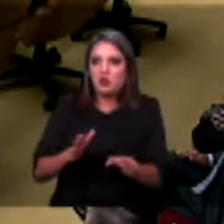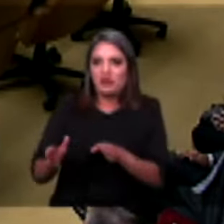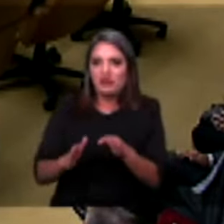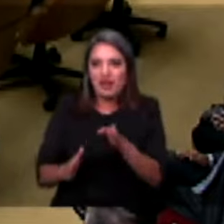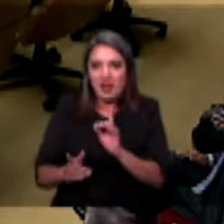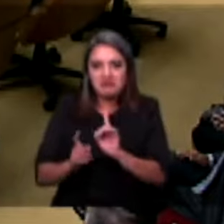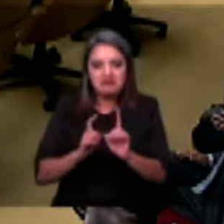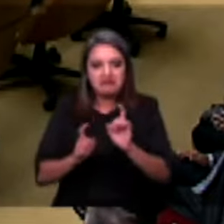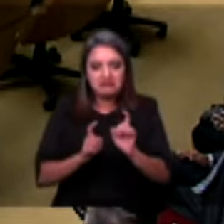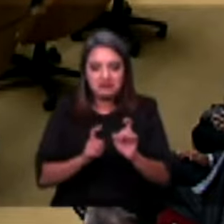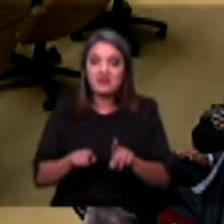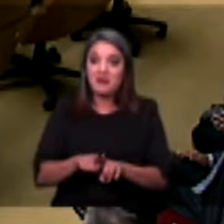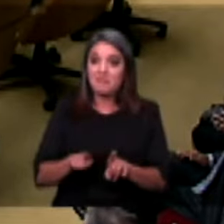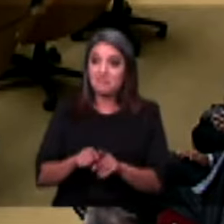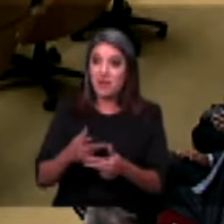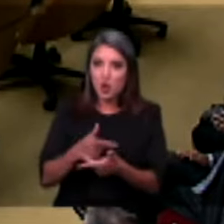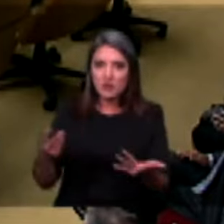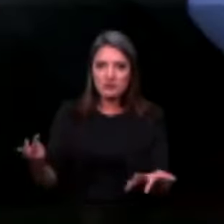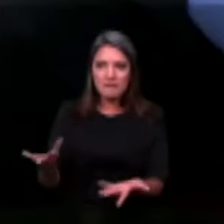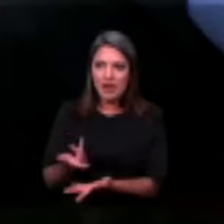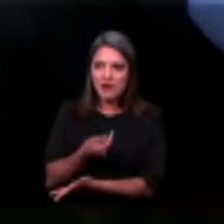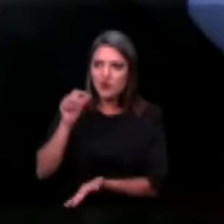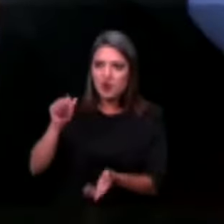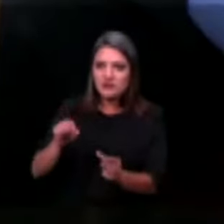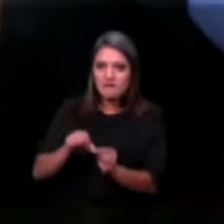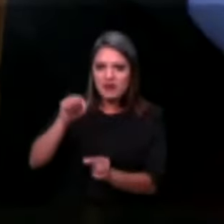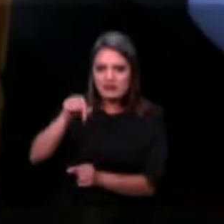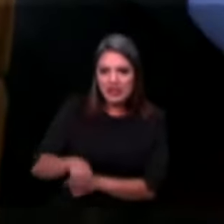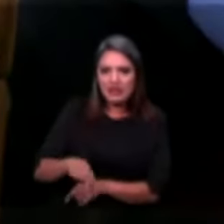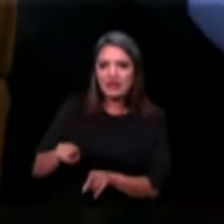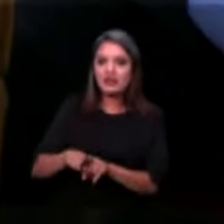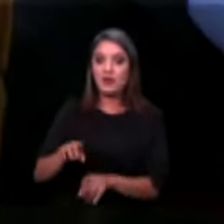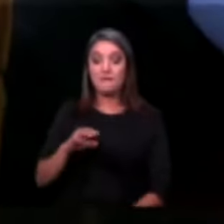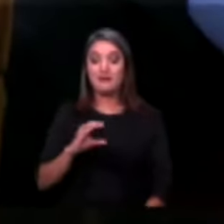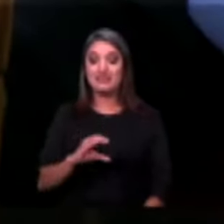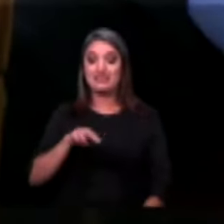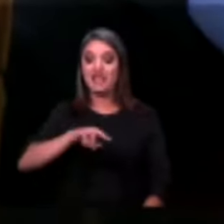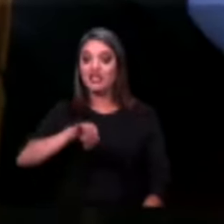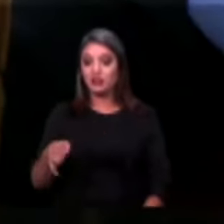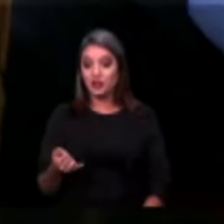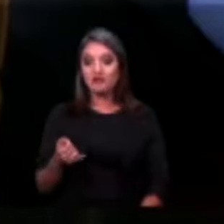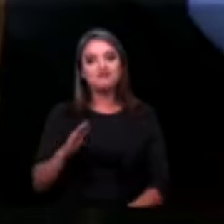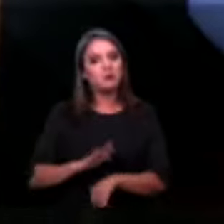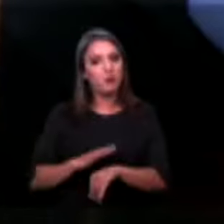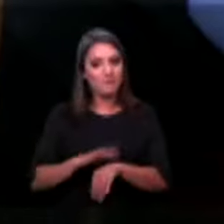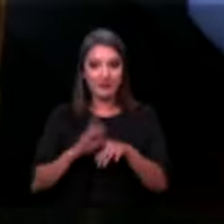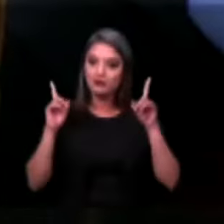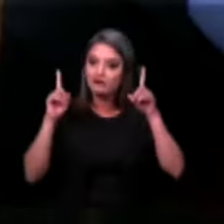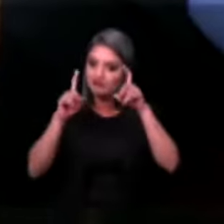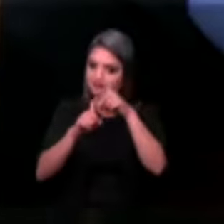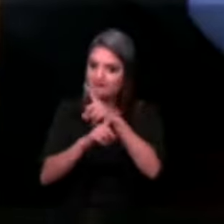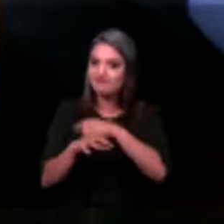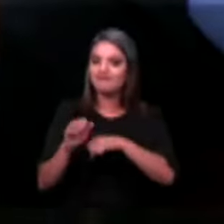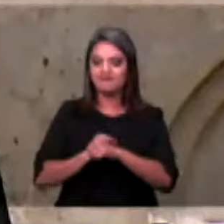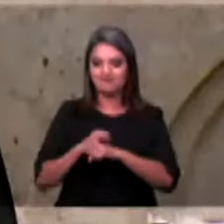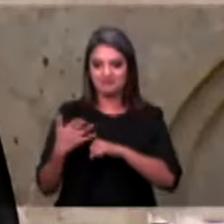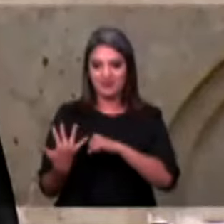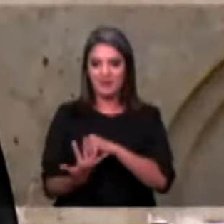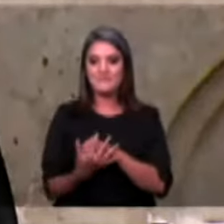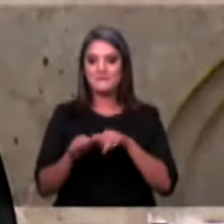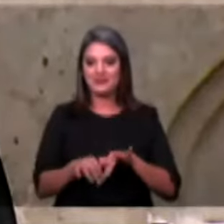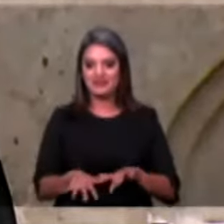realizações aqui e no Conselho Nacional de Justiça em tempos tão difíceis de pandemia. Minha